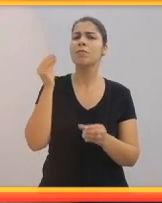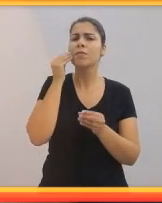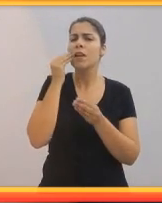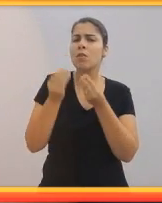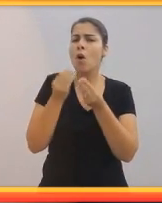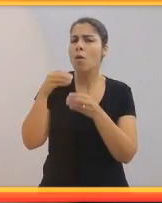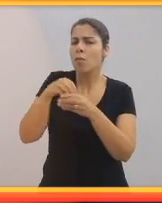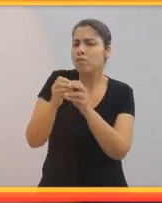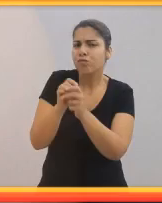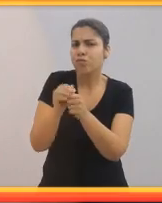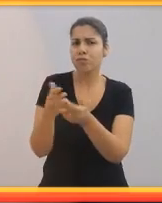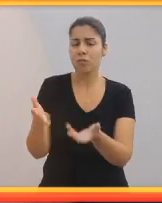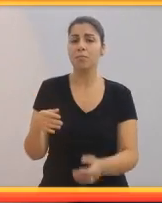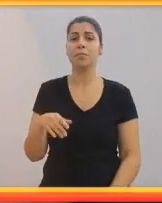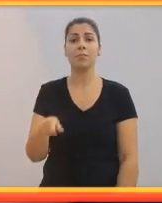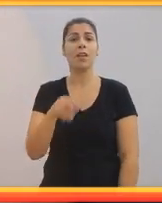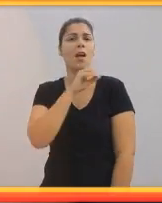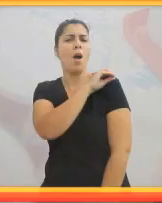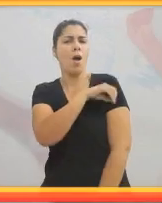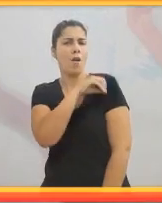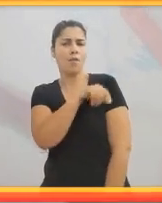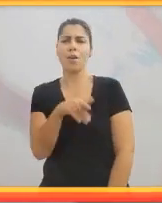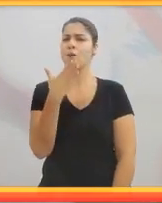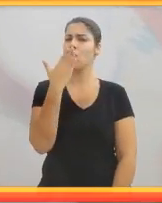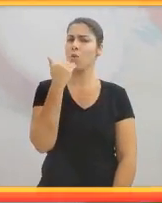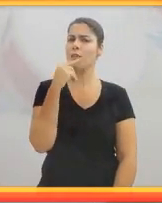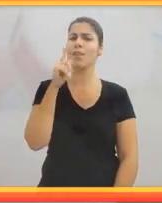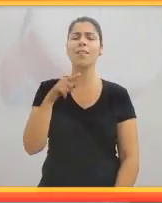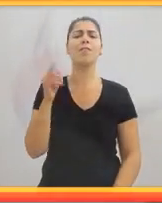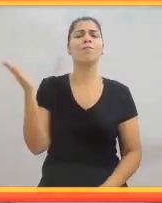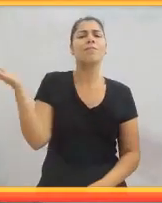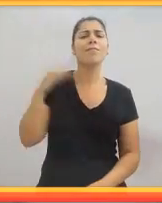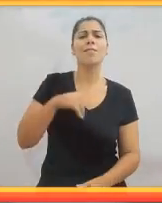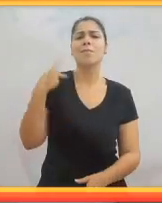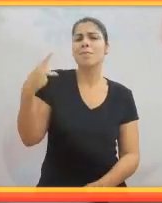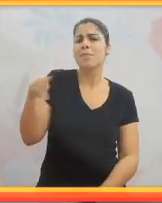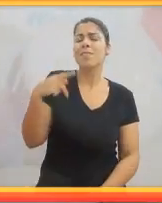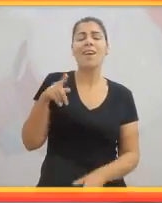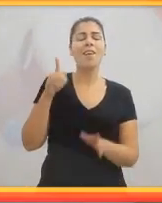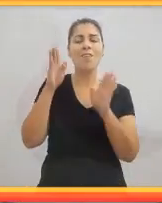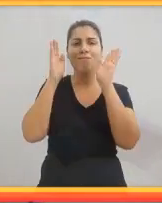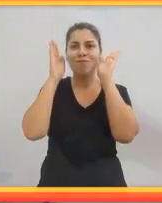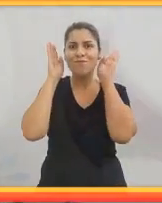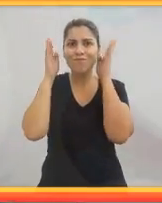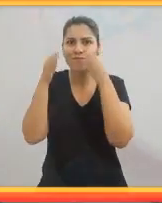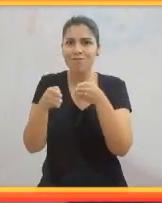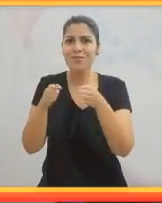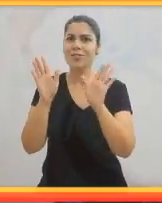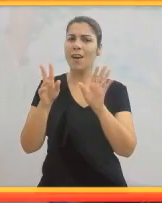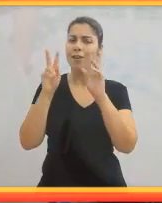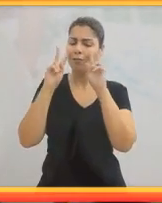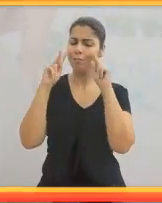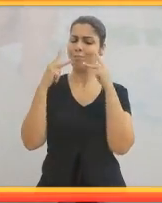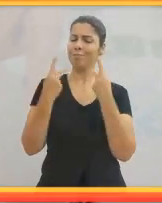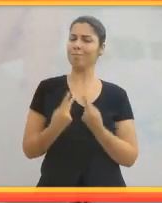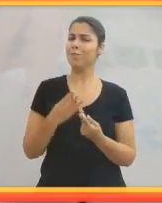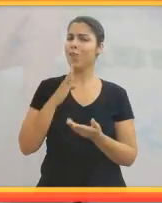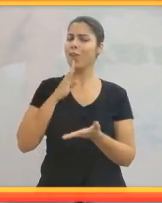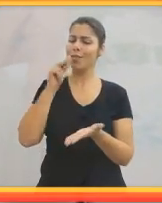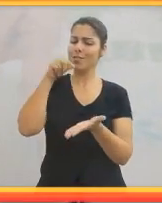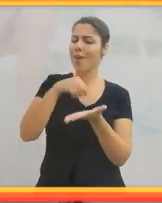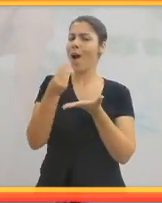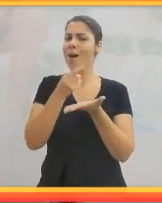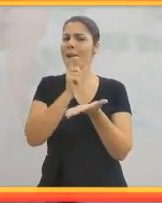Ele tem autismo, 7 anos de idade. João Aguiar, mexe pra mim. João pega a colher e mexe o açúcar com os ovos na bacia. Com força!